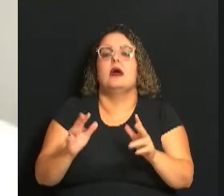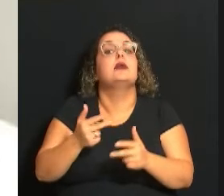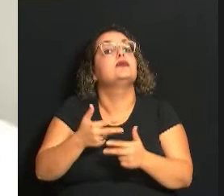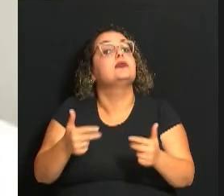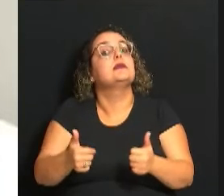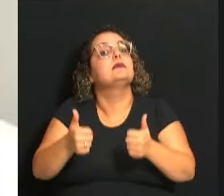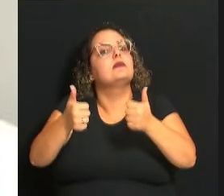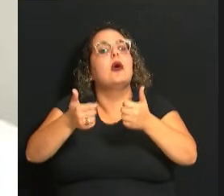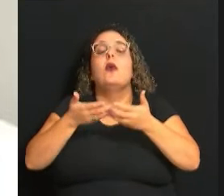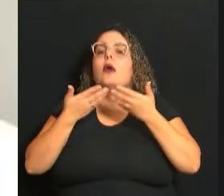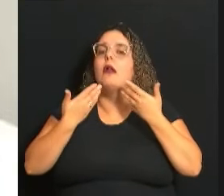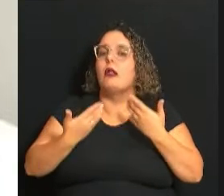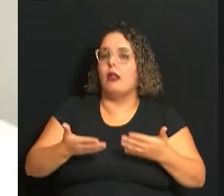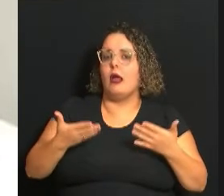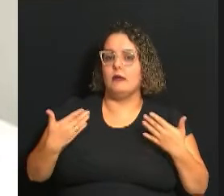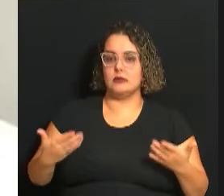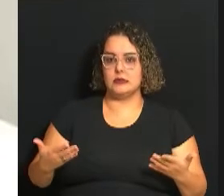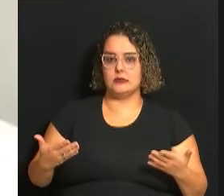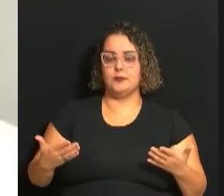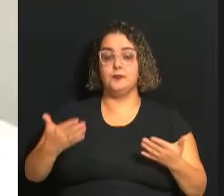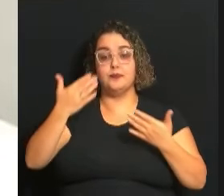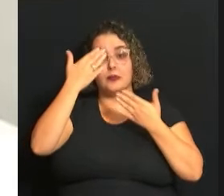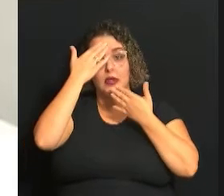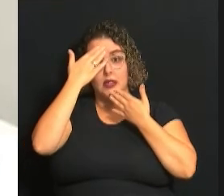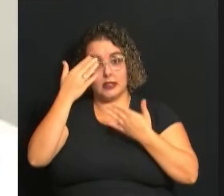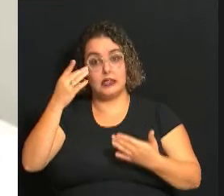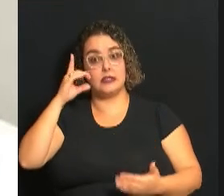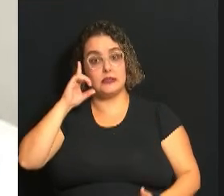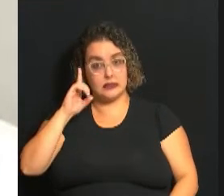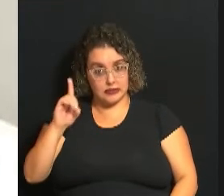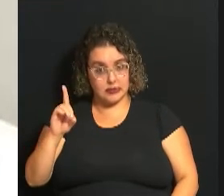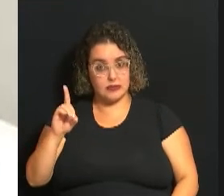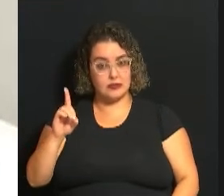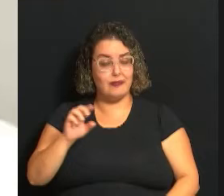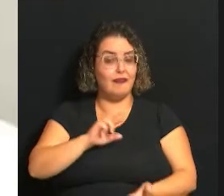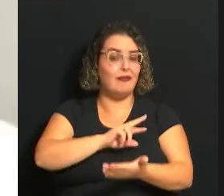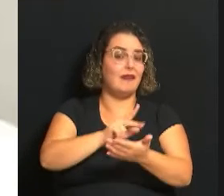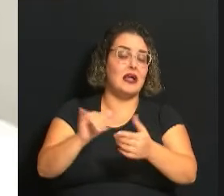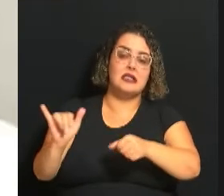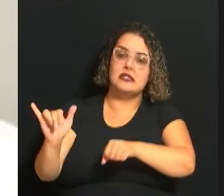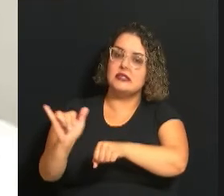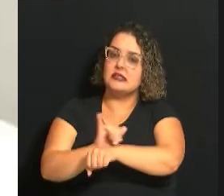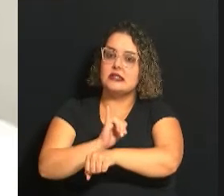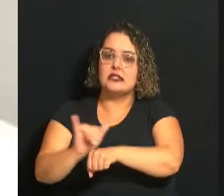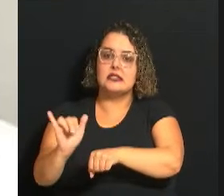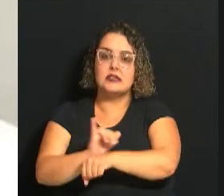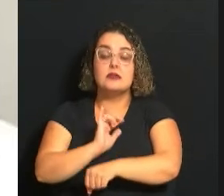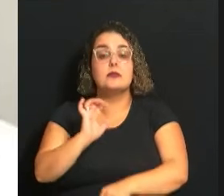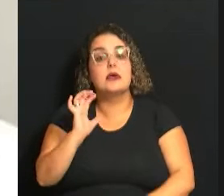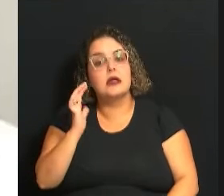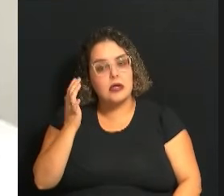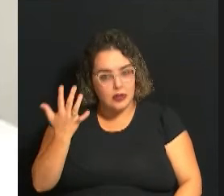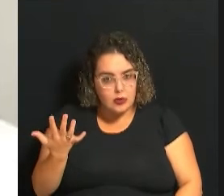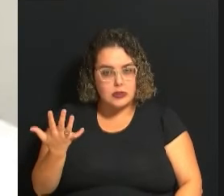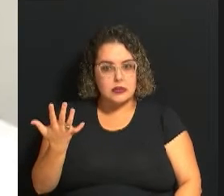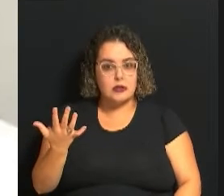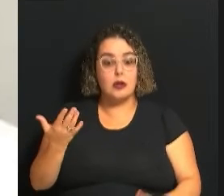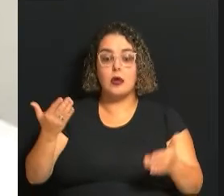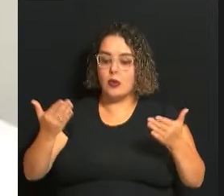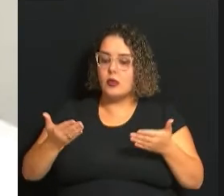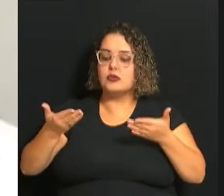e leves. Então, graças a Deus, eu tive muitas ferramentas para que isso acontecesse. Então, hoje eu estou aqui,